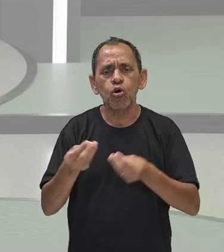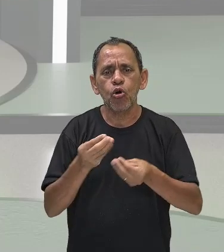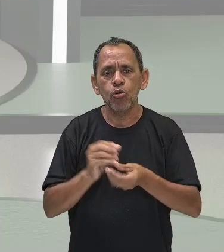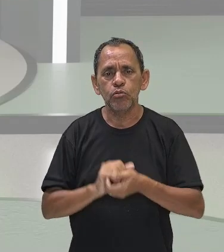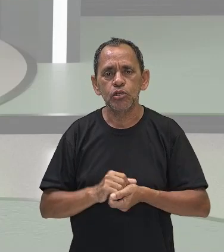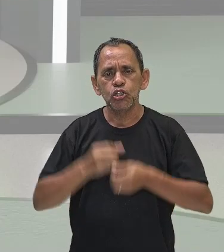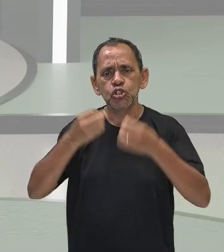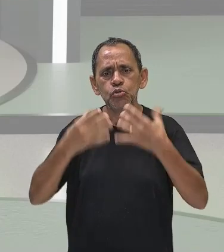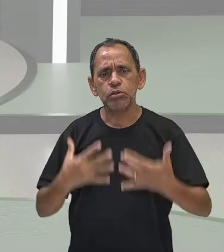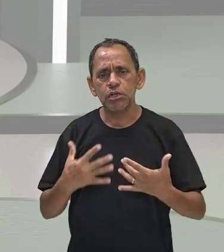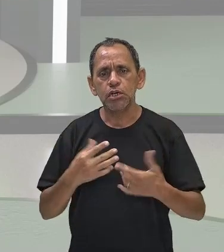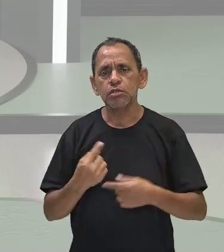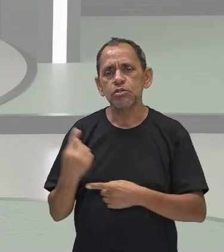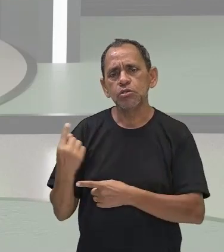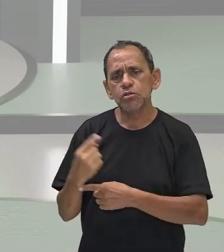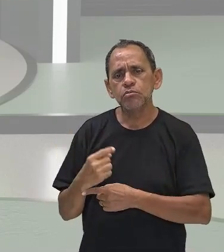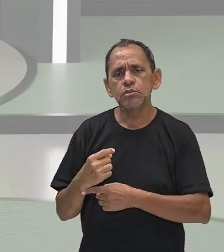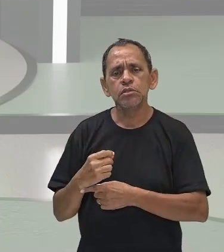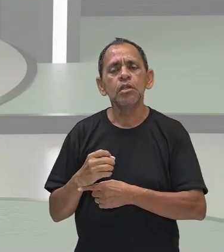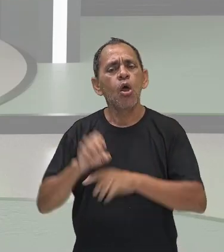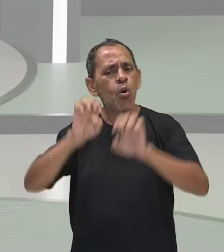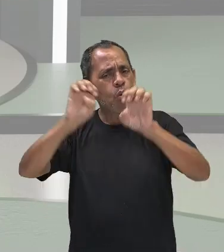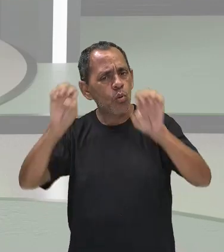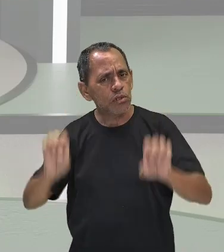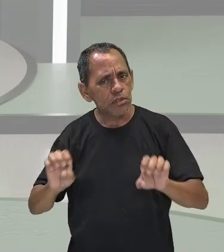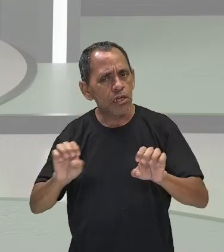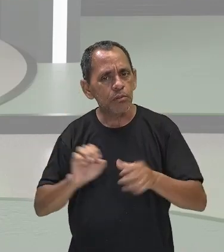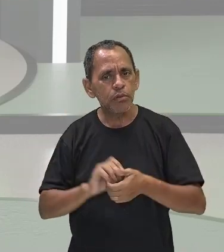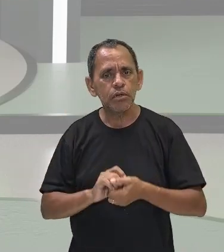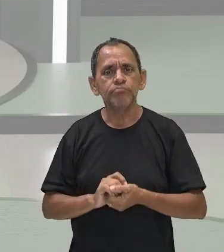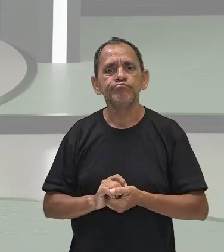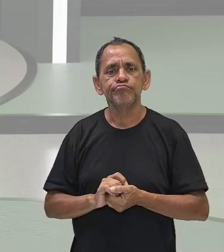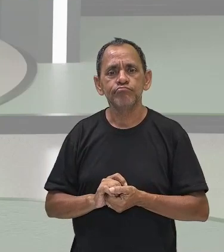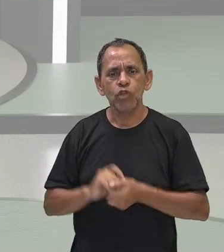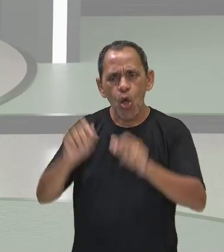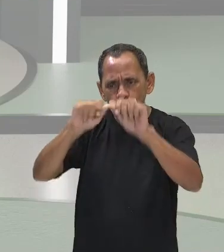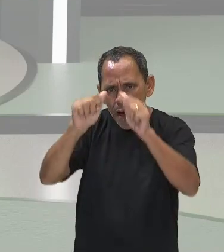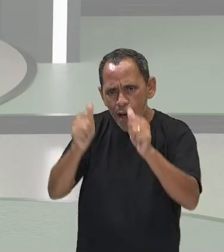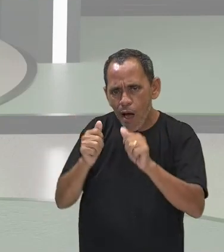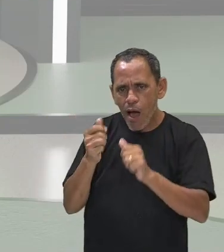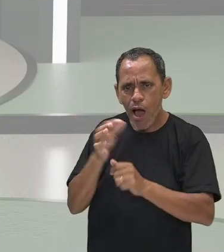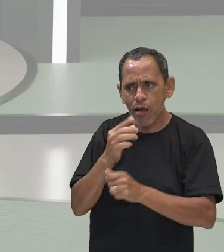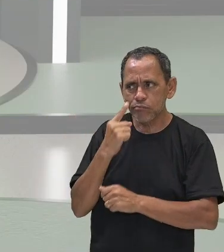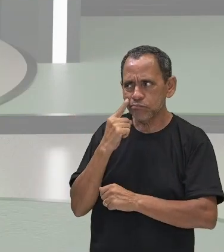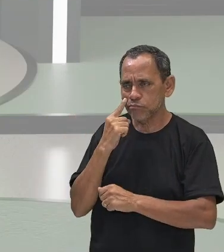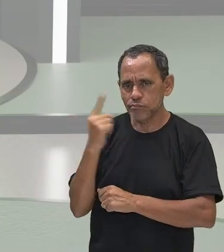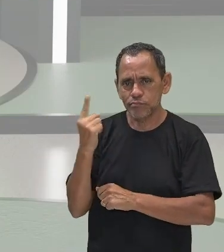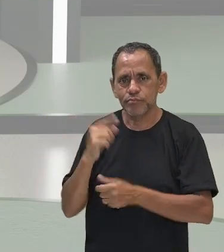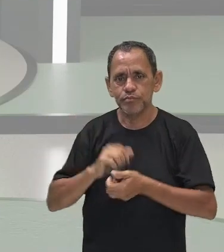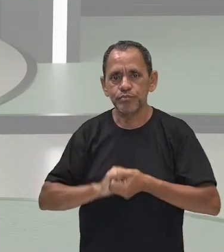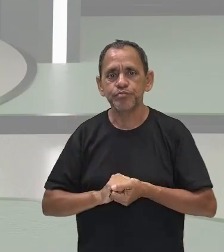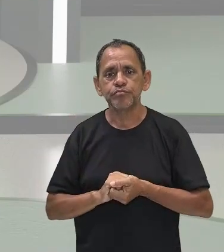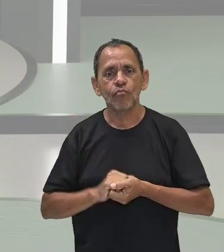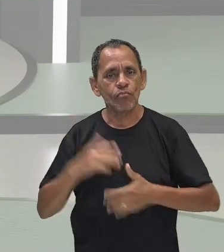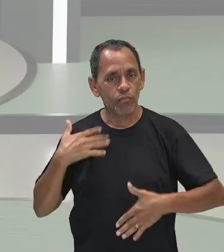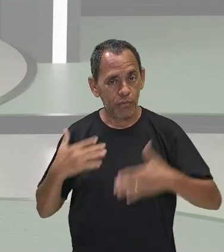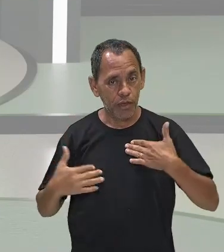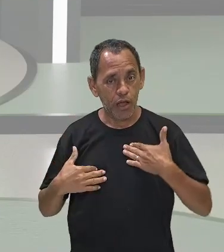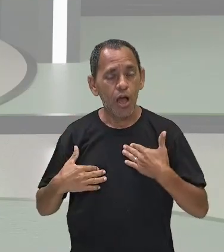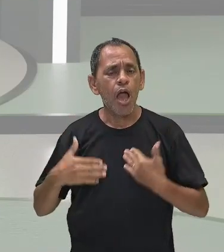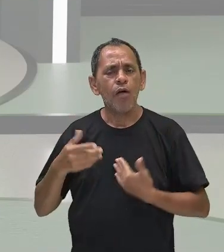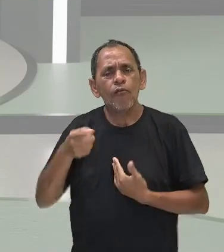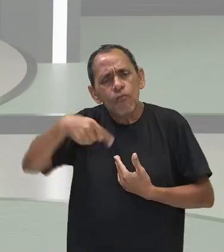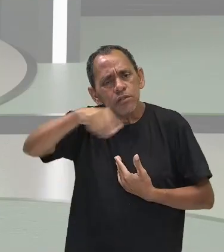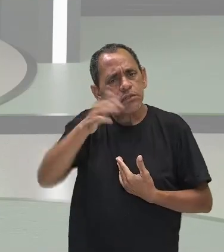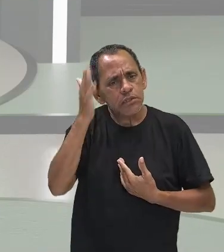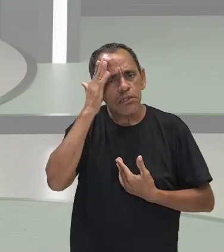um esquema de uma animação do corpo humano, para que vocês tenham entendimento. Olha, nós